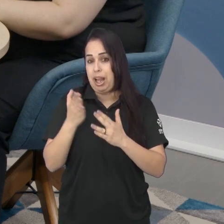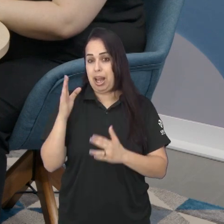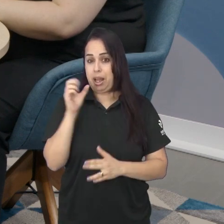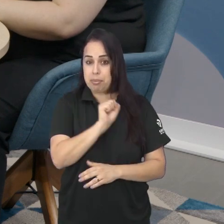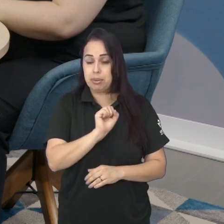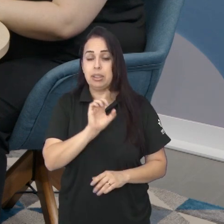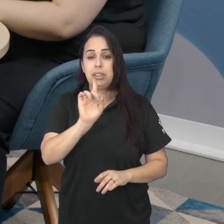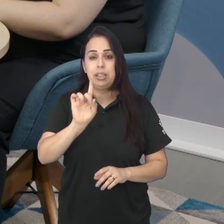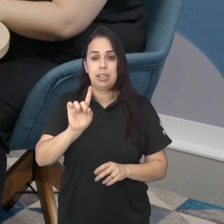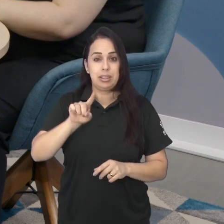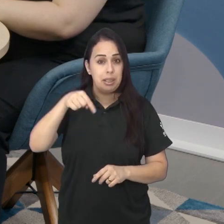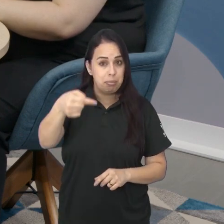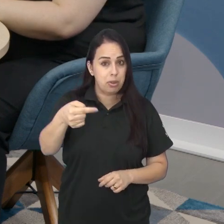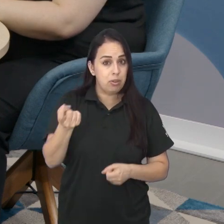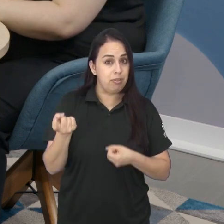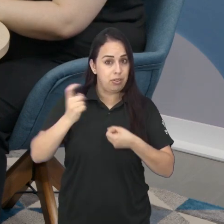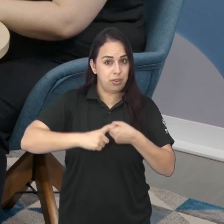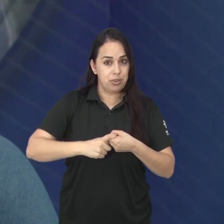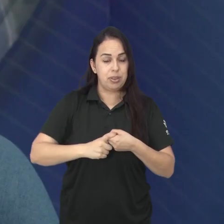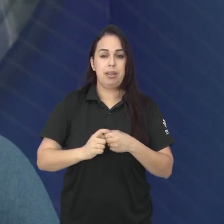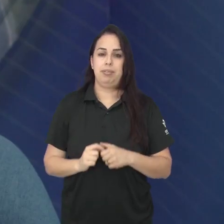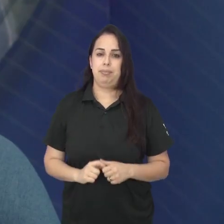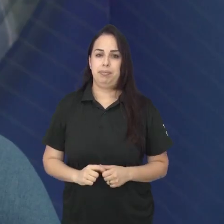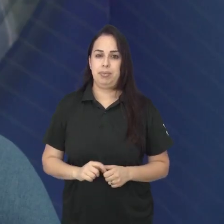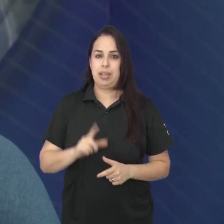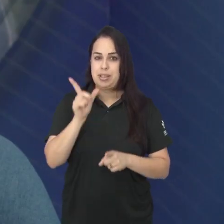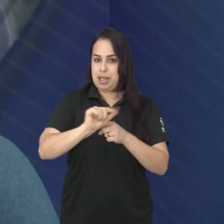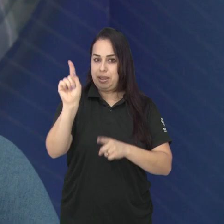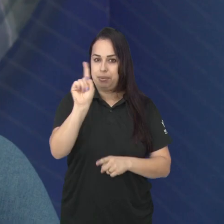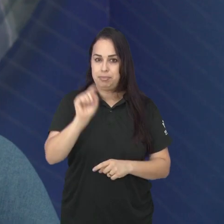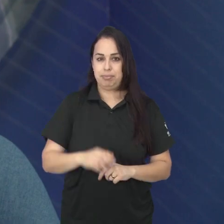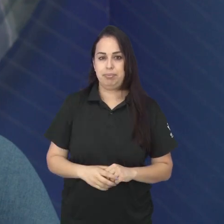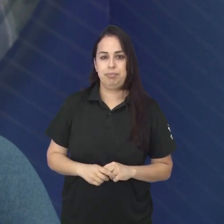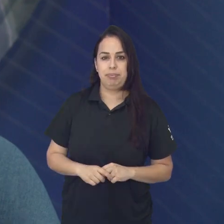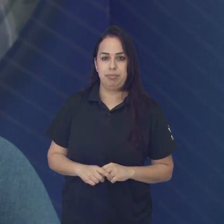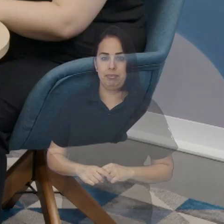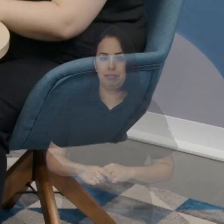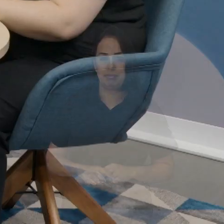pausa, então. Daqui a pouquinho nós voltamos com Diálogos da Cidade. Não sai daí.